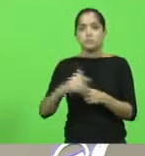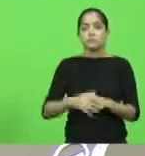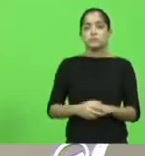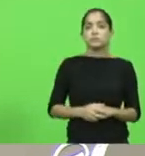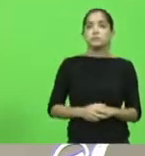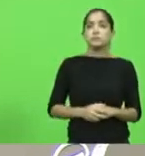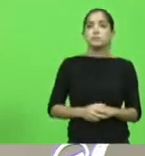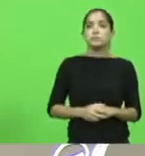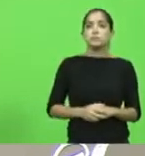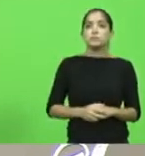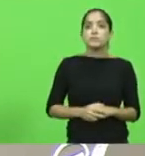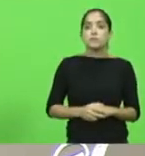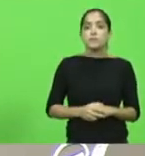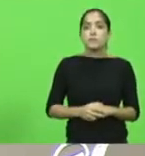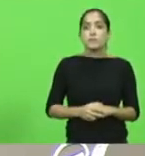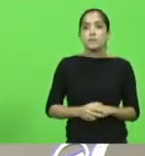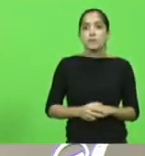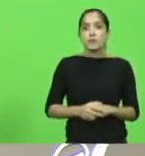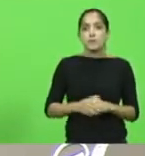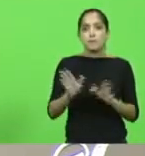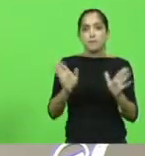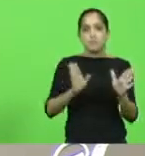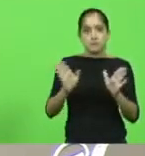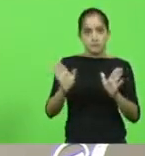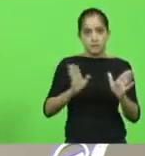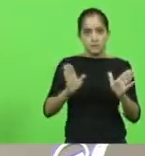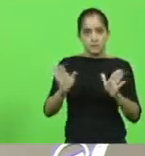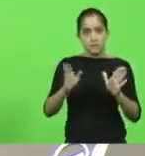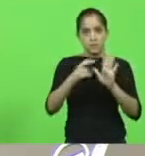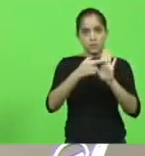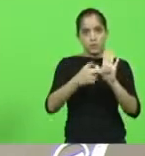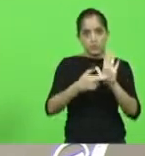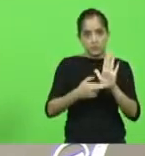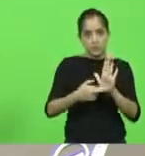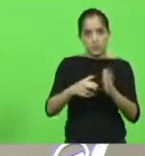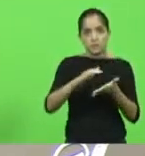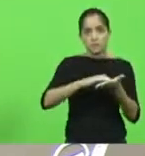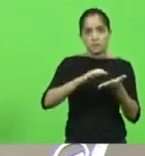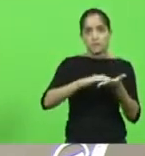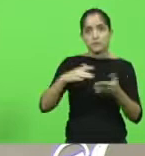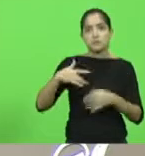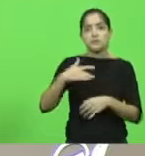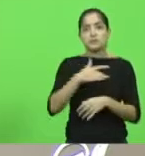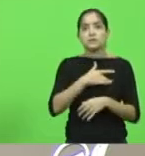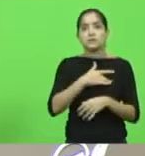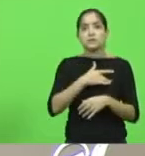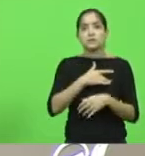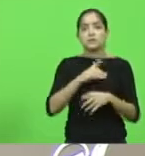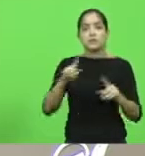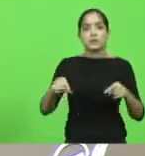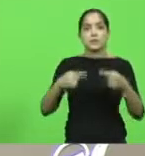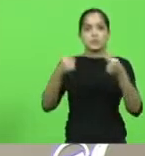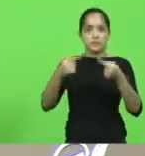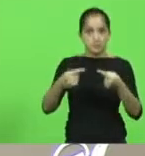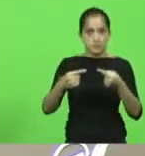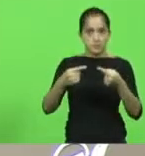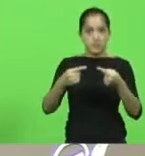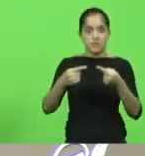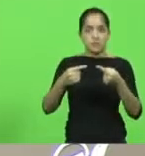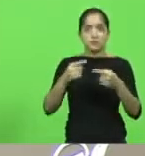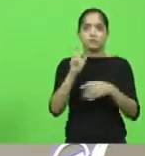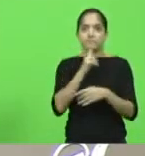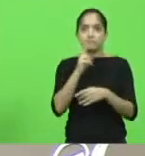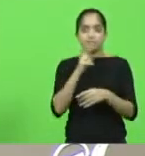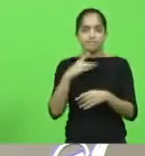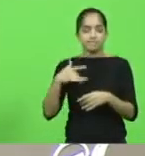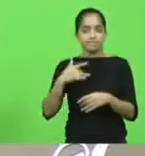que estabelece medidas temporárias a serem adotadas no âmbito da Secretaria do Estado da Saúde para enfrentamento da emergência de saúde pública